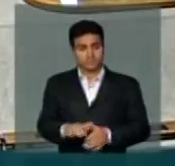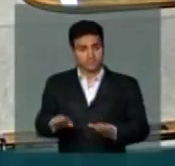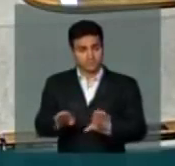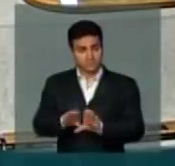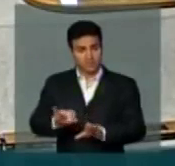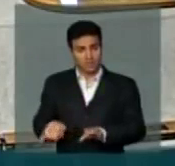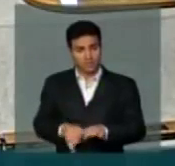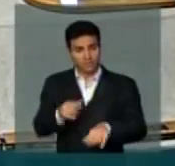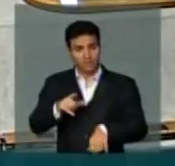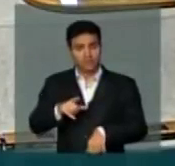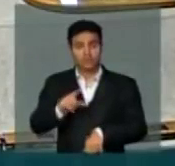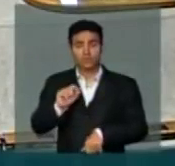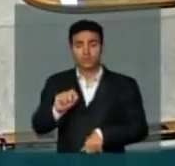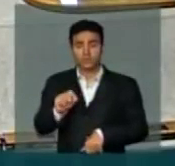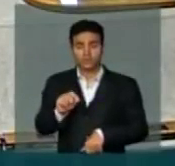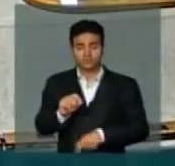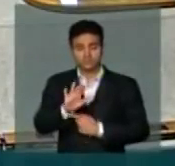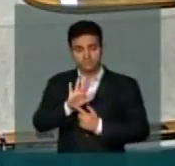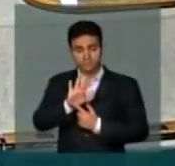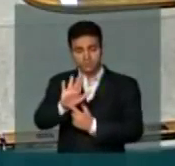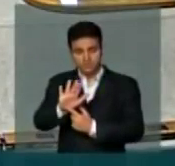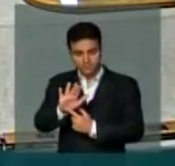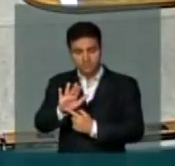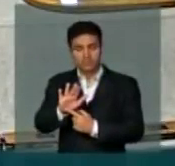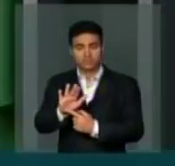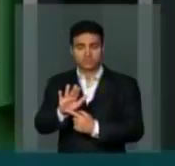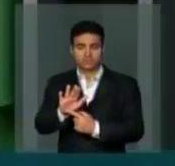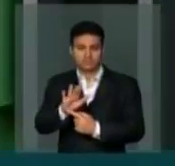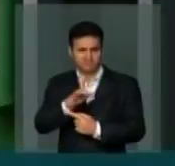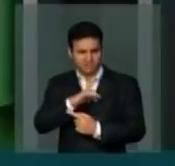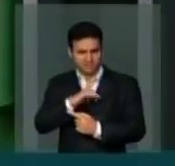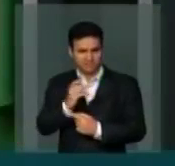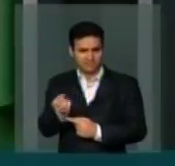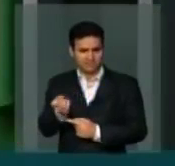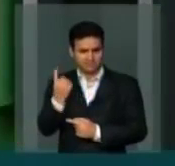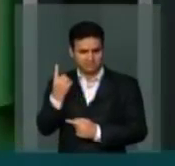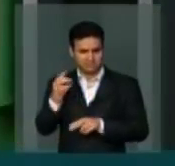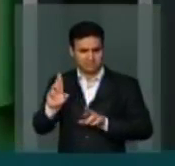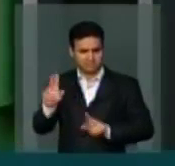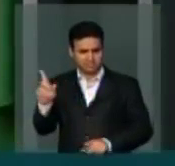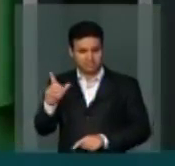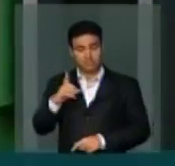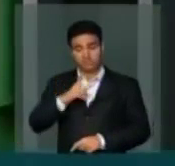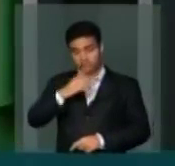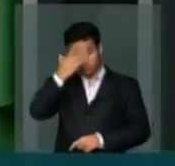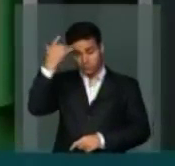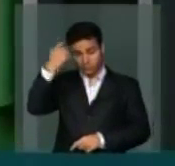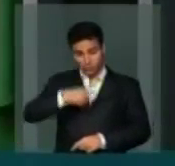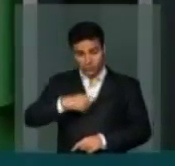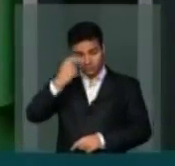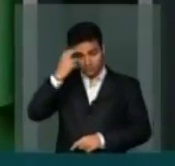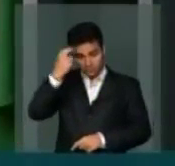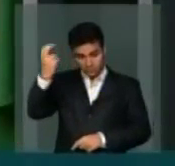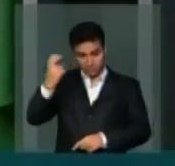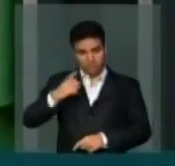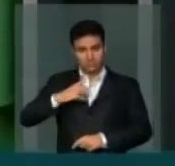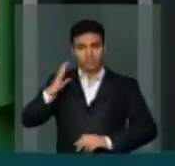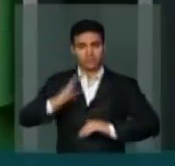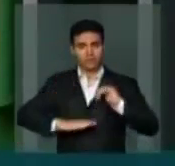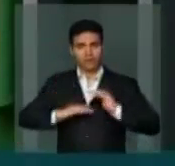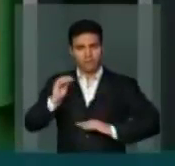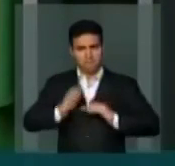aproveitando a oportunidade para destacar um paradoxo. A inteligência humana, capaz de